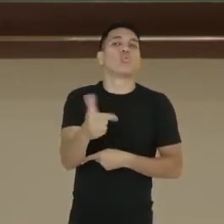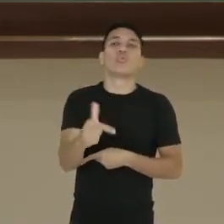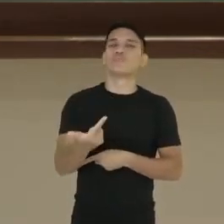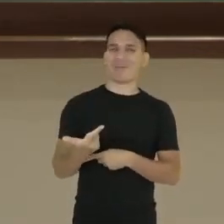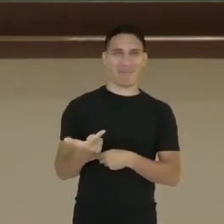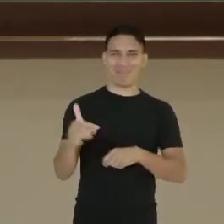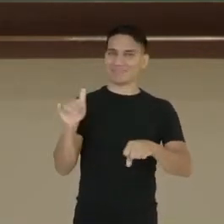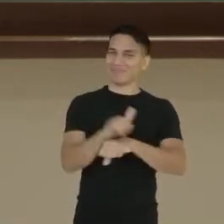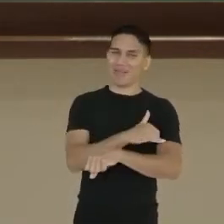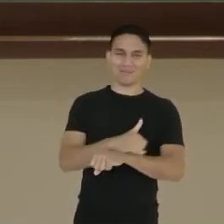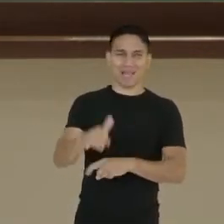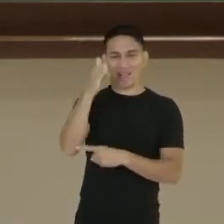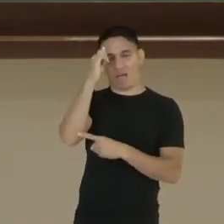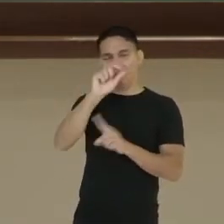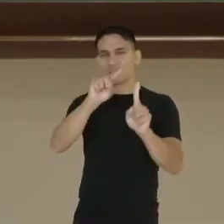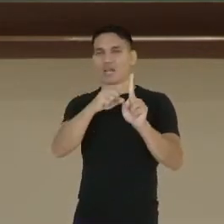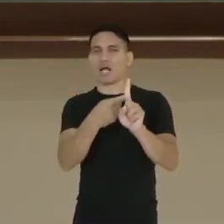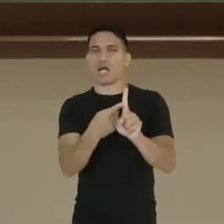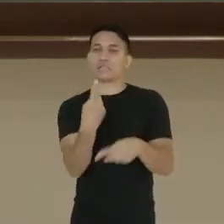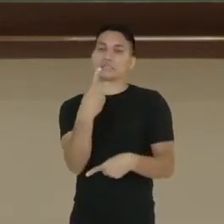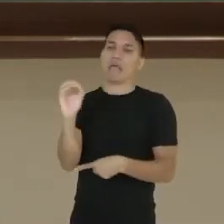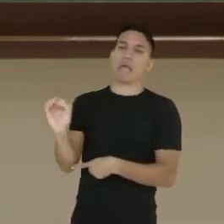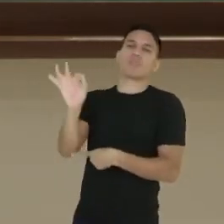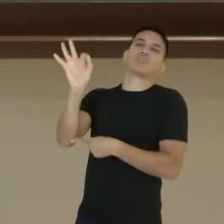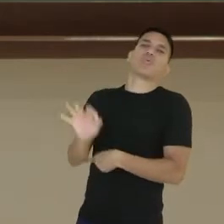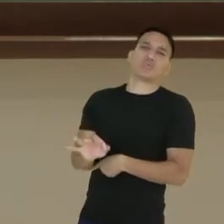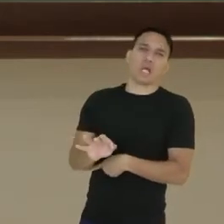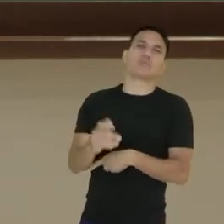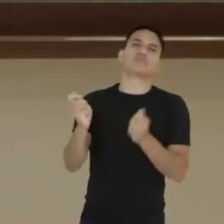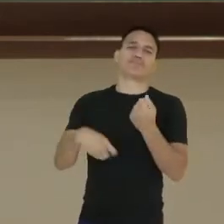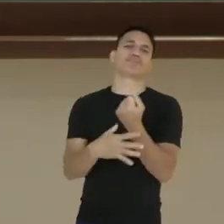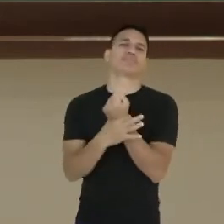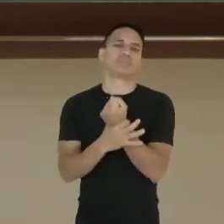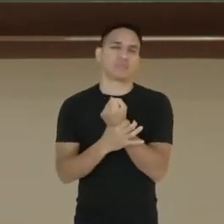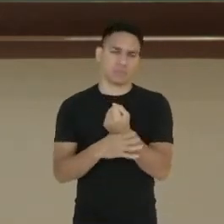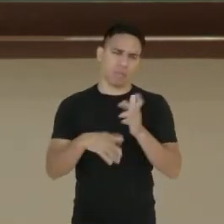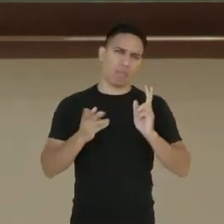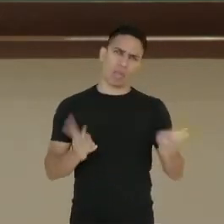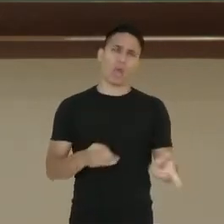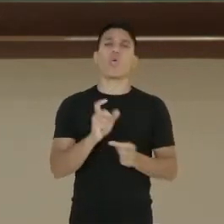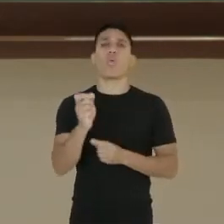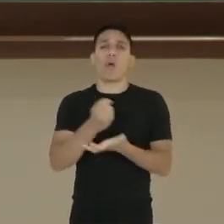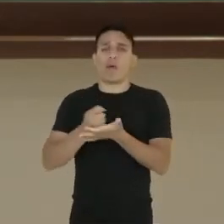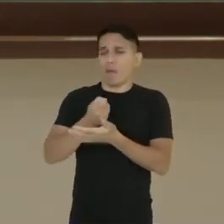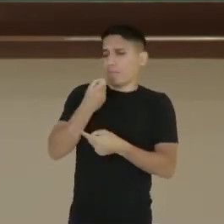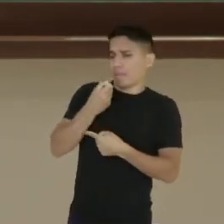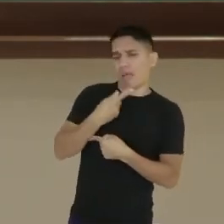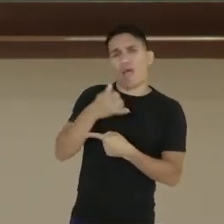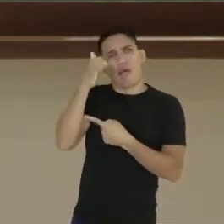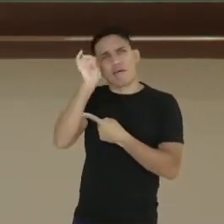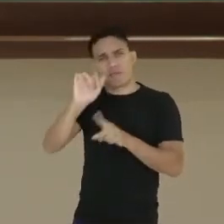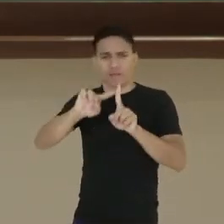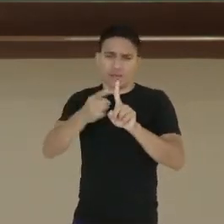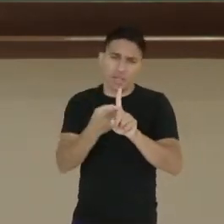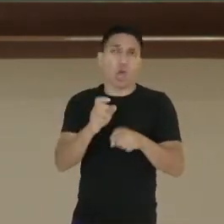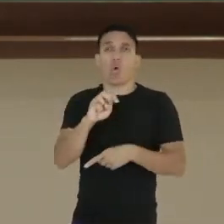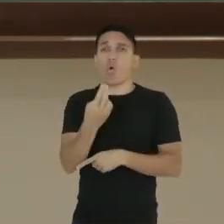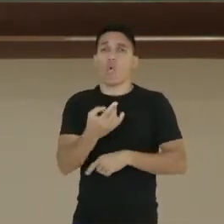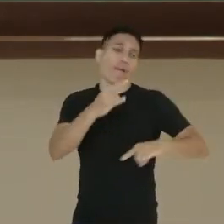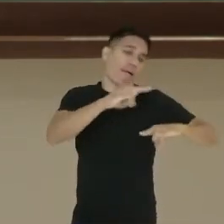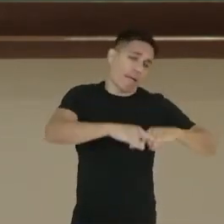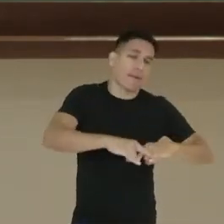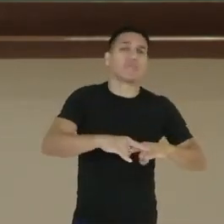contraceptivos 100% seguros, tá? Mesmo que uma pílula anticoncepcional, uma camisinha, sempre vai